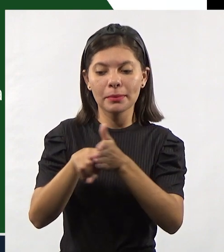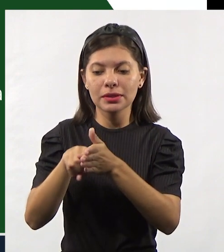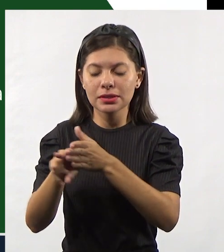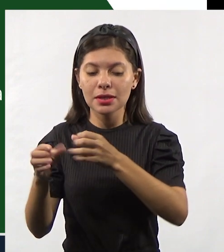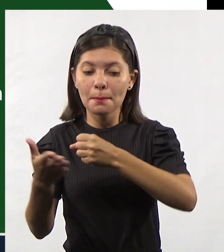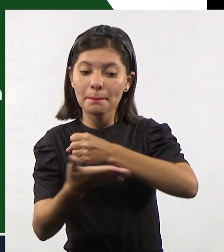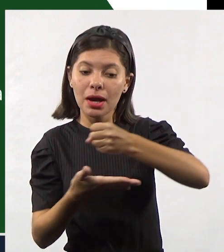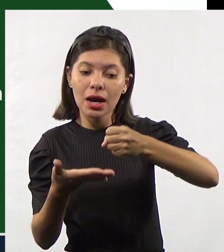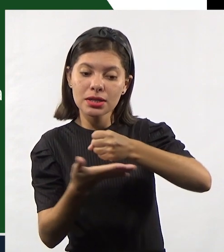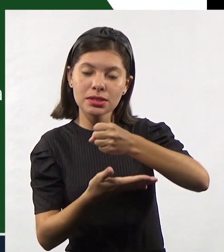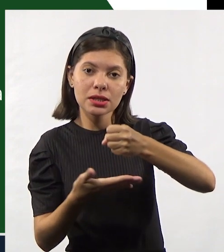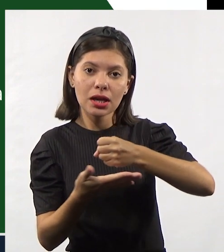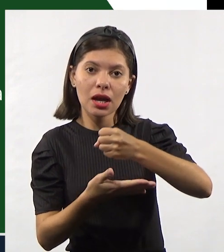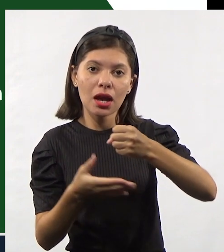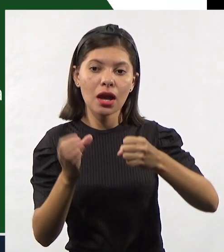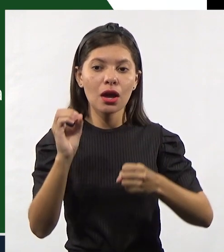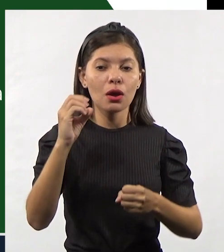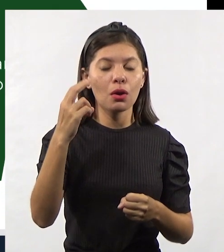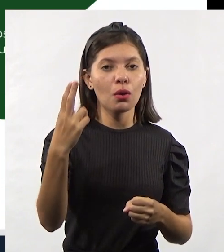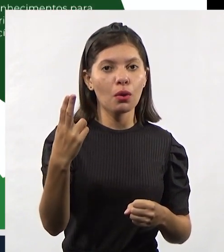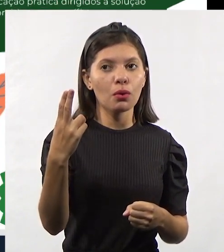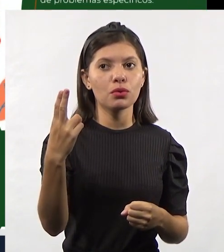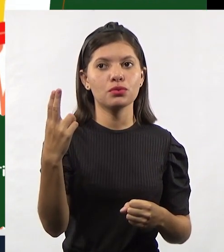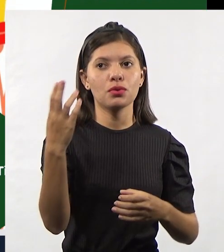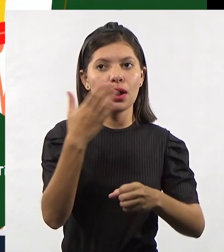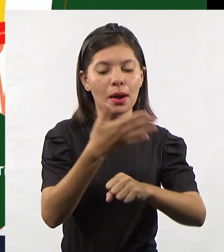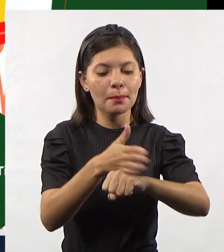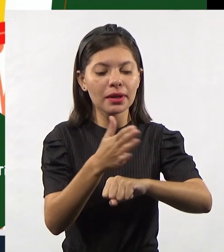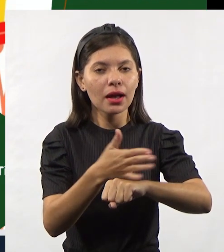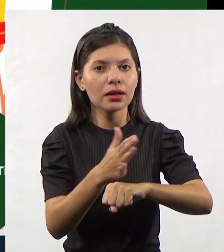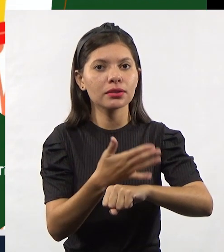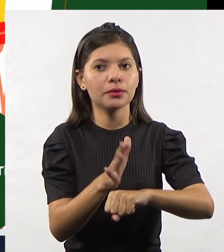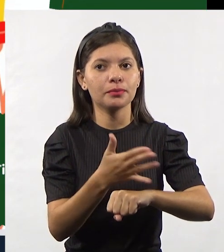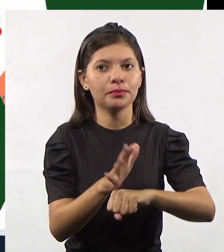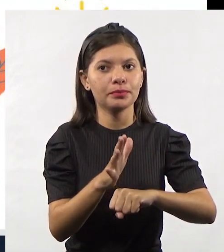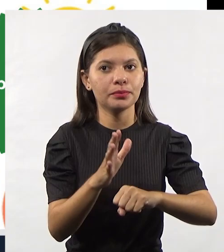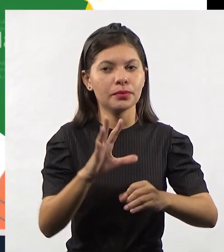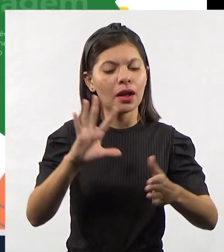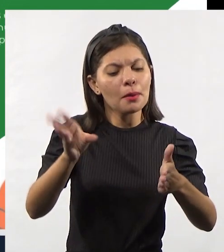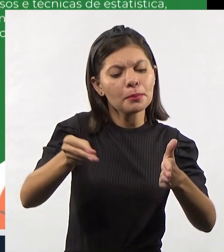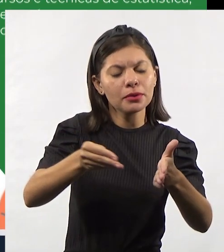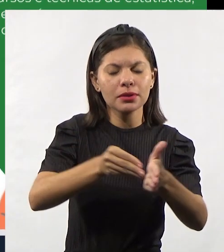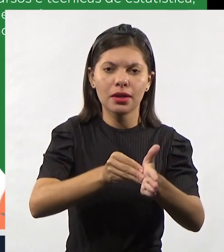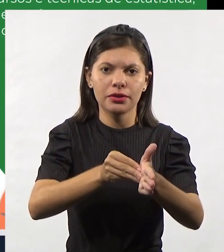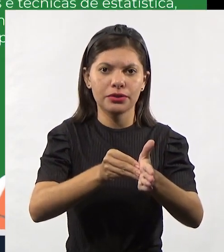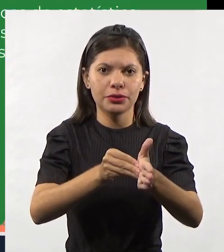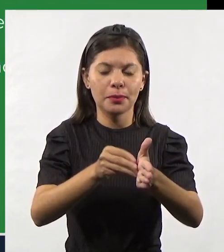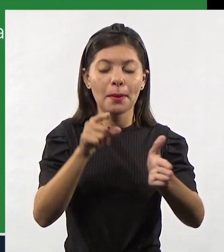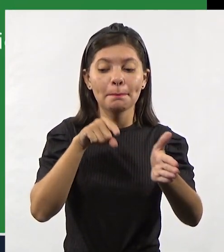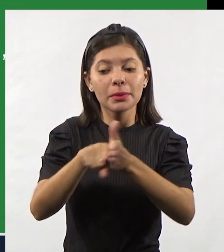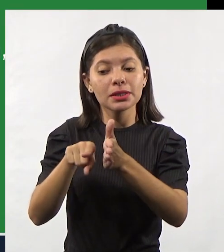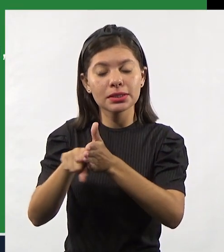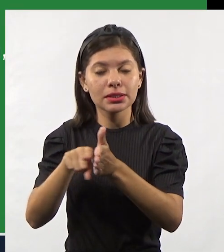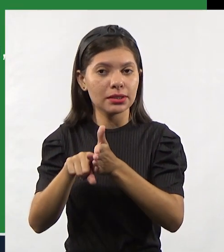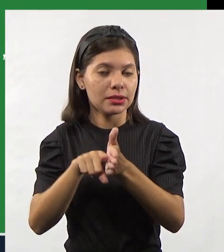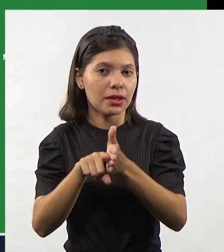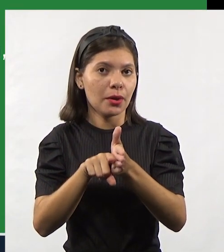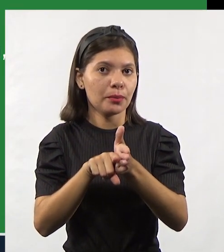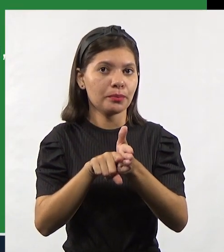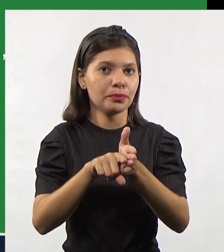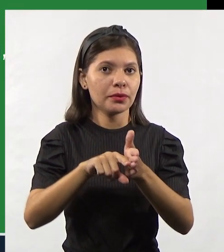pode ser básica ou aplicada com relação a abordagem a pesquisa pode